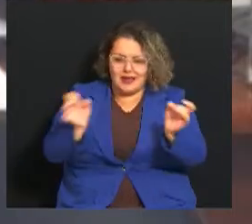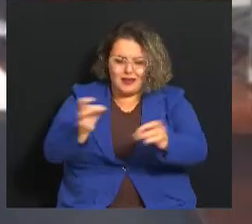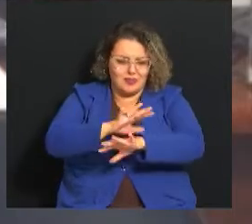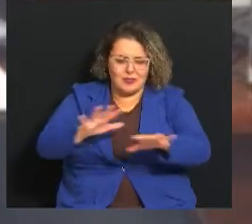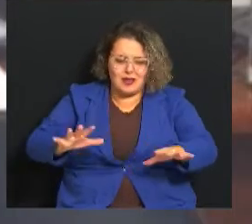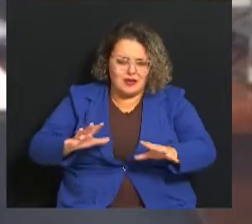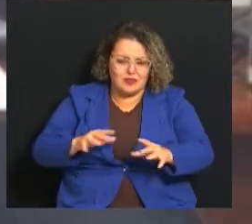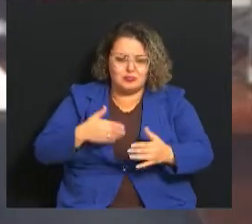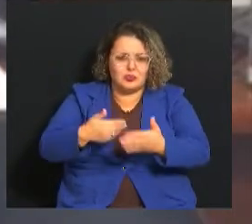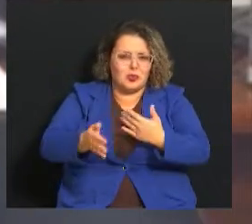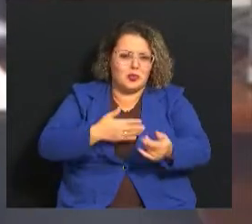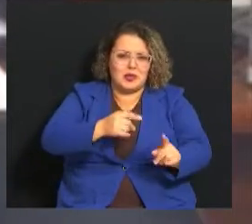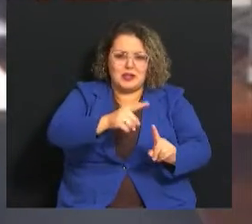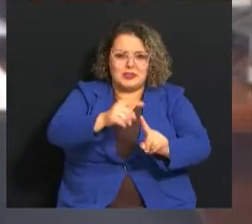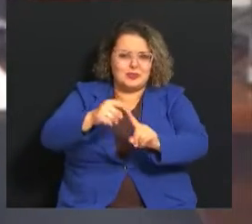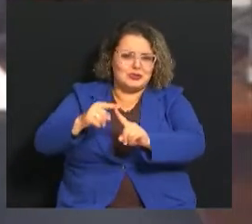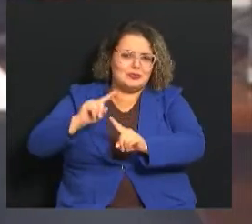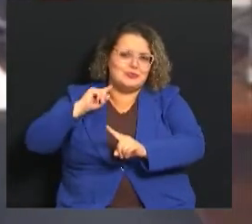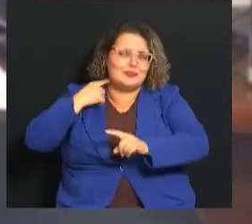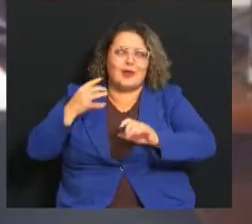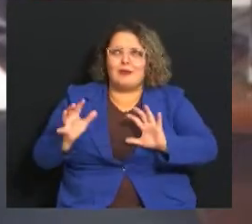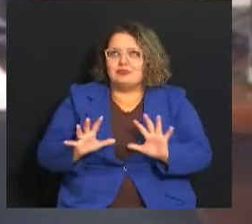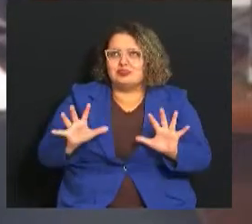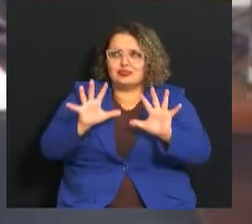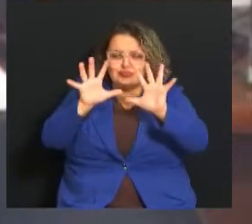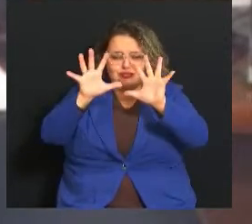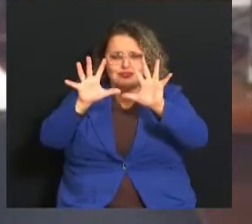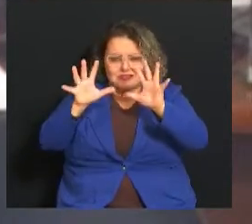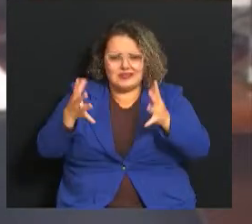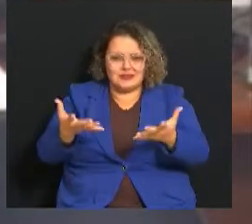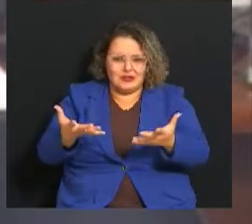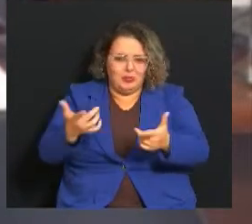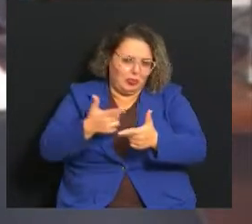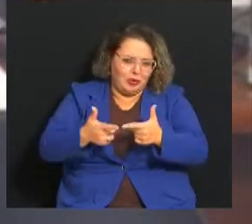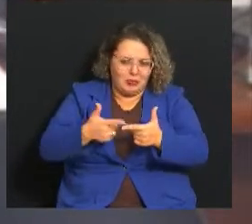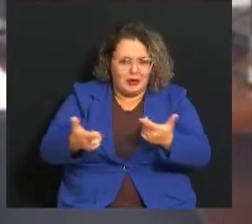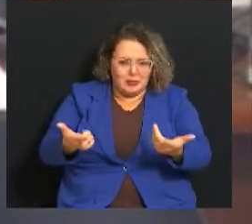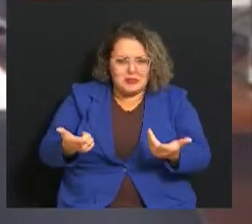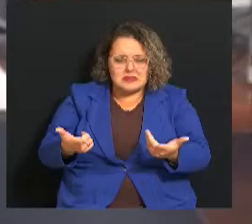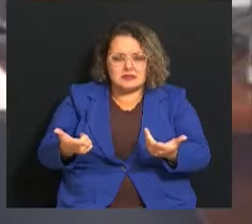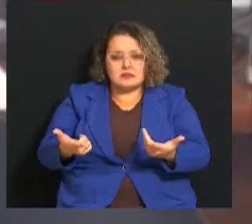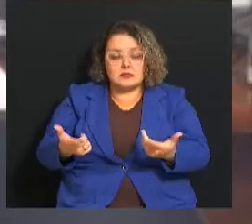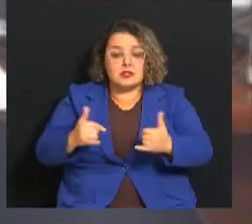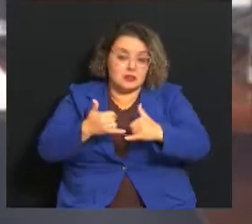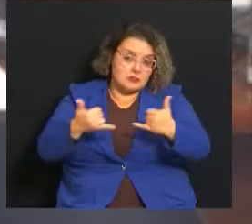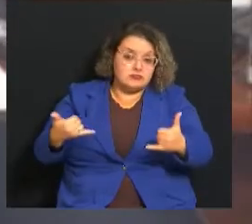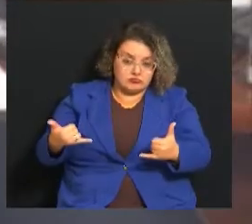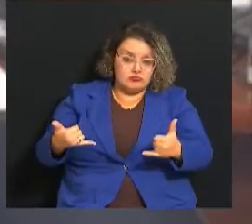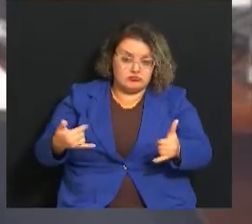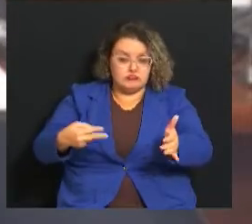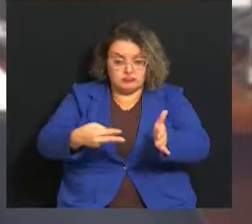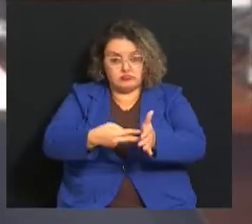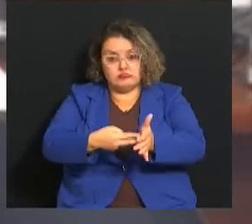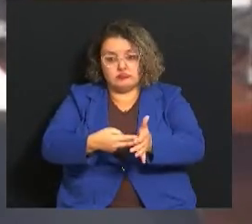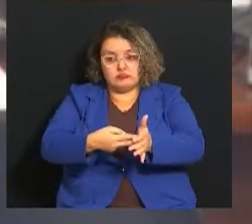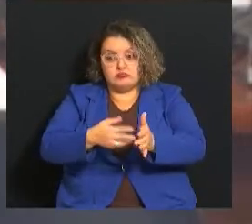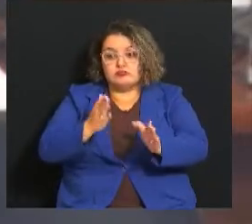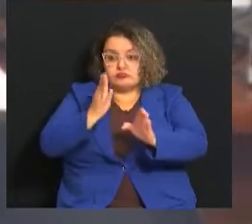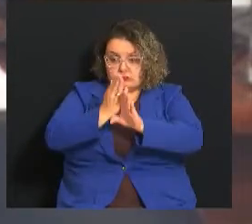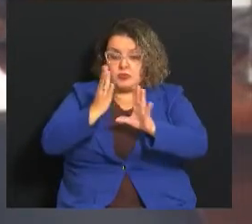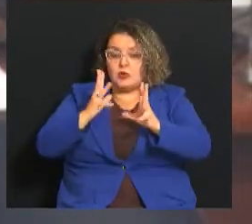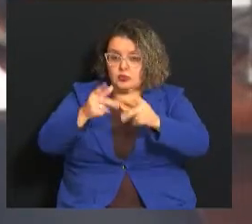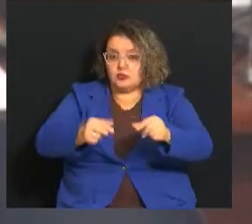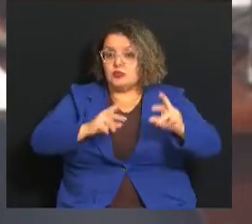de energia que cause qualquer tipo de poluição, e eu acho que a energia elétrica ela vem de encontro com aquilo que nós esperamos